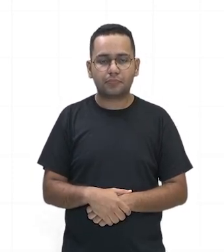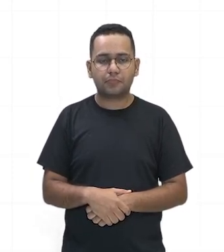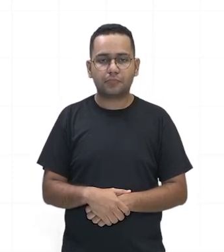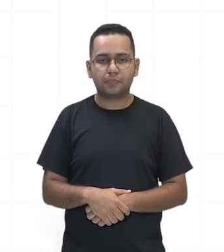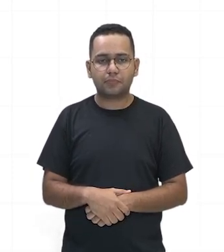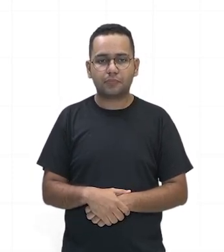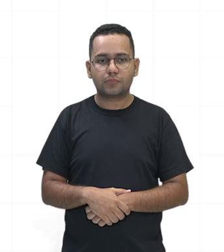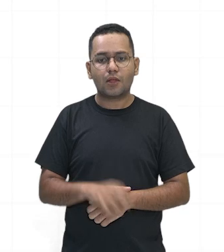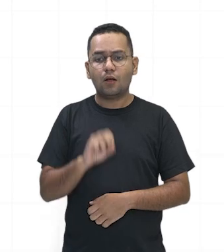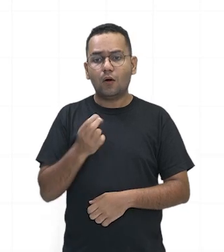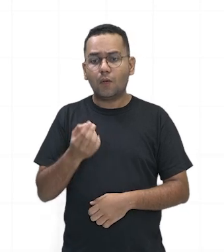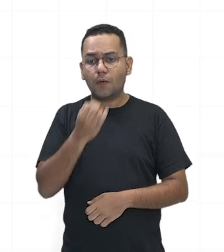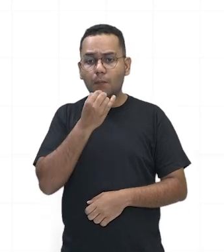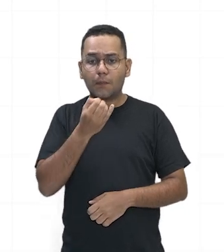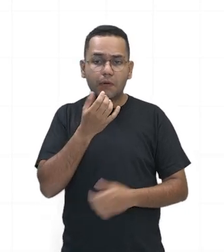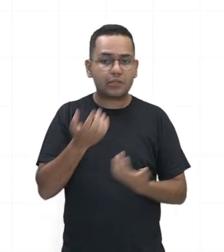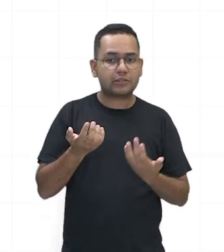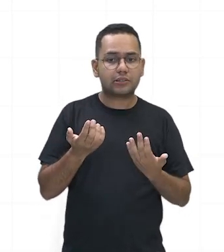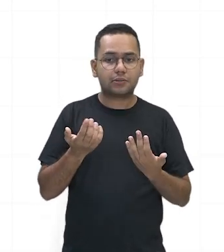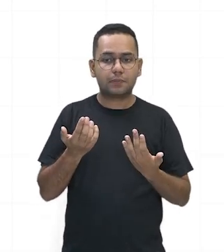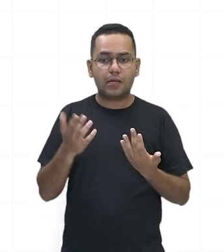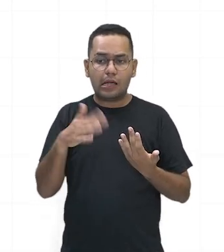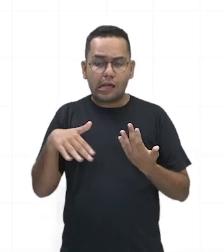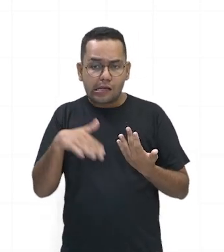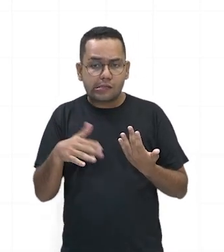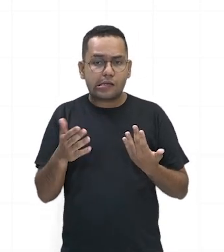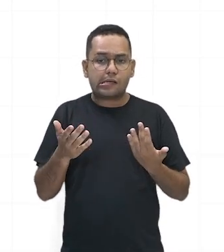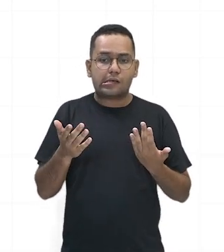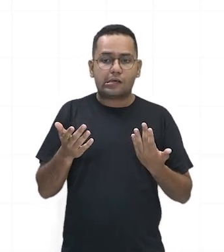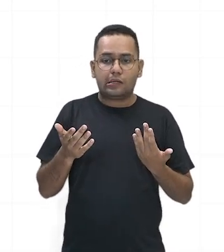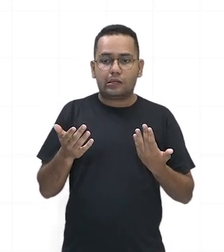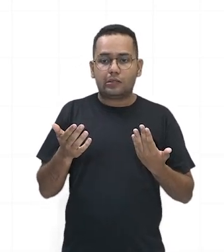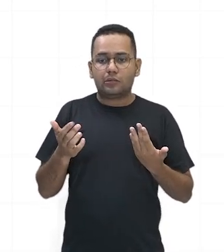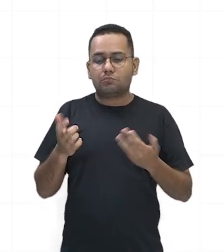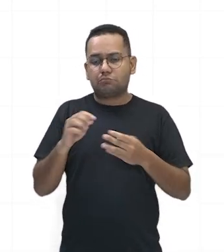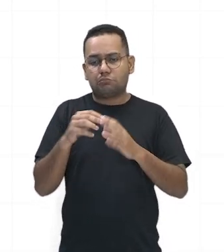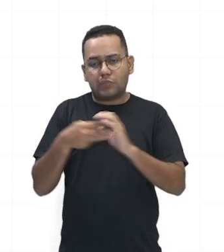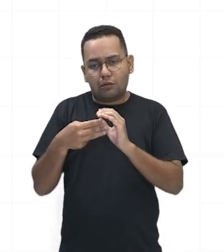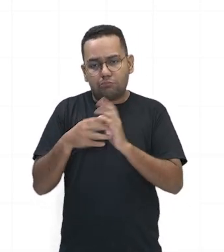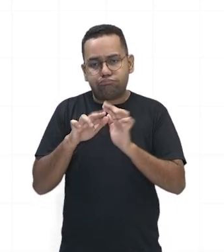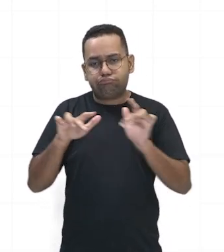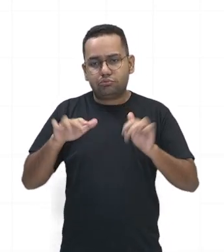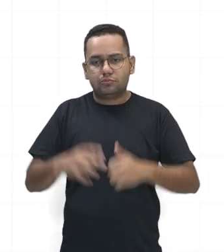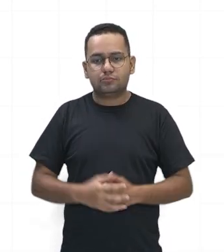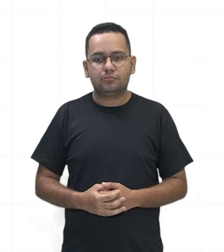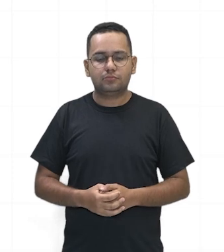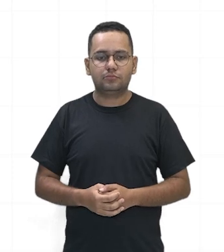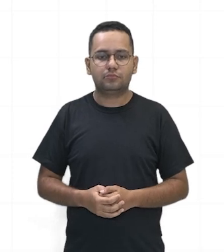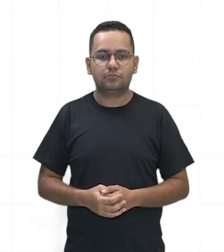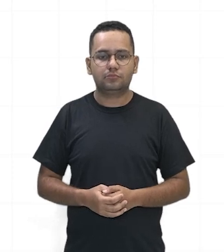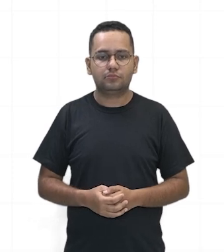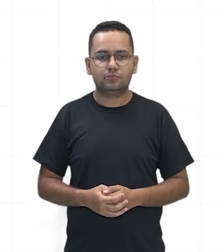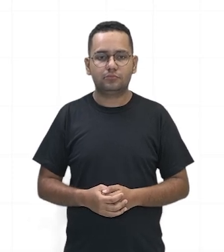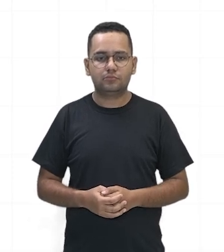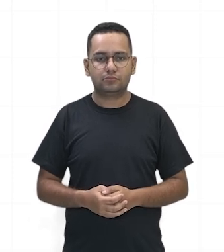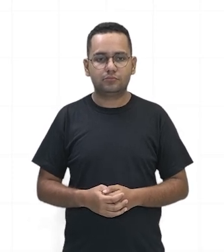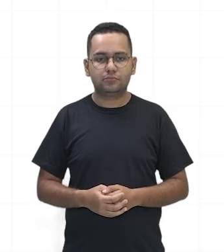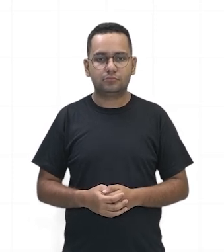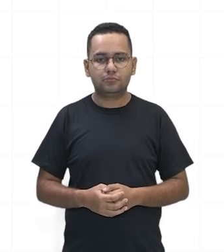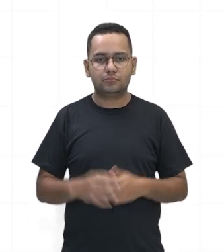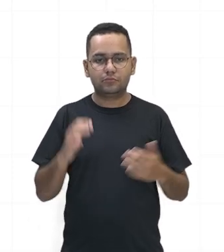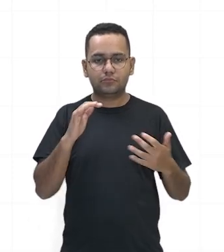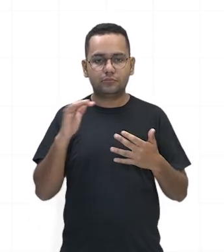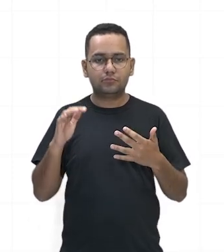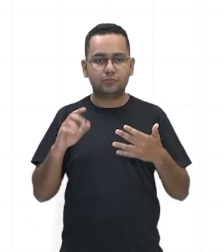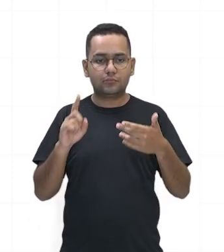a implicação para a biodiversidade, né? A outra coisa é a dimensão do debate sobre a legalização da eutanásia,